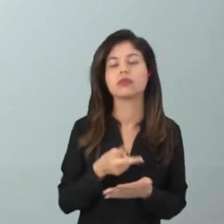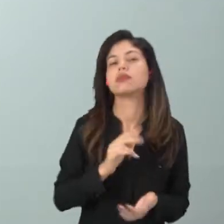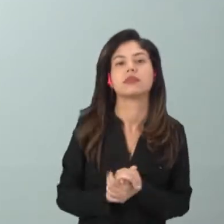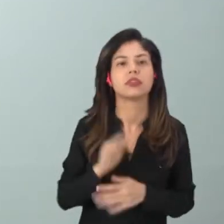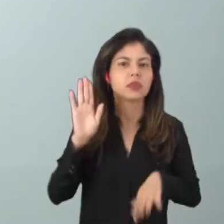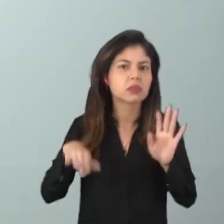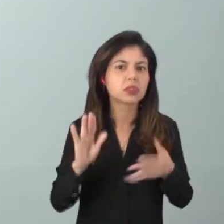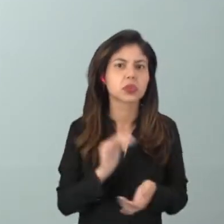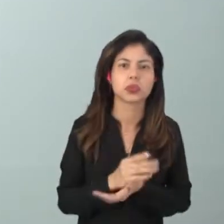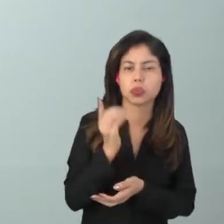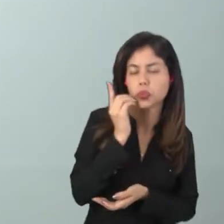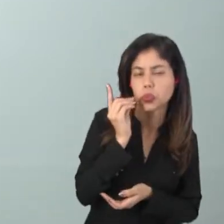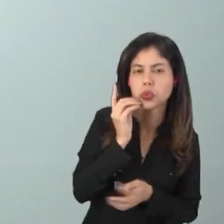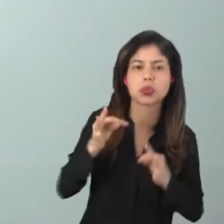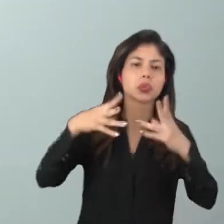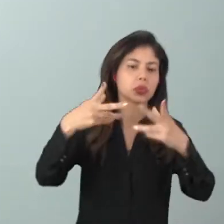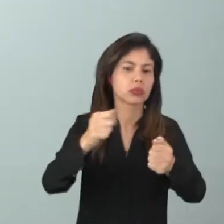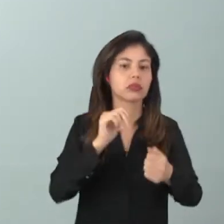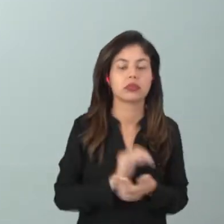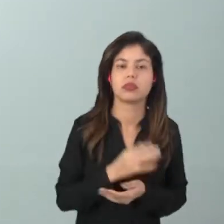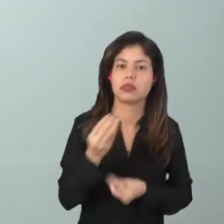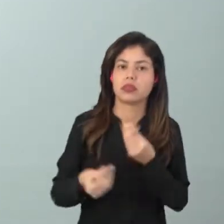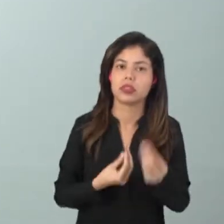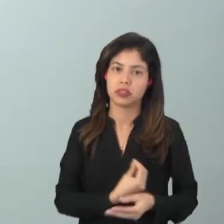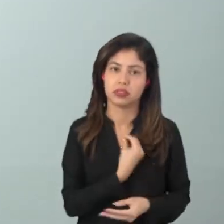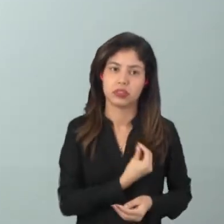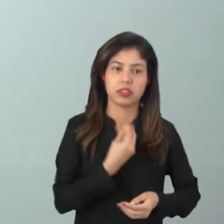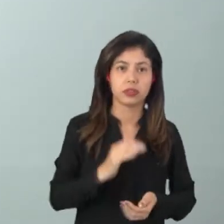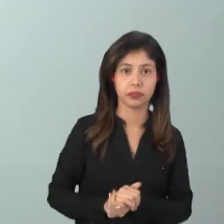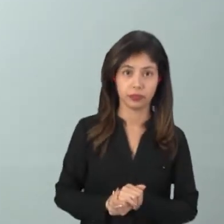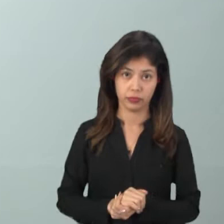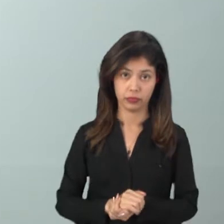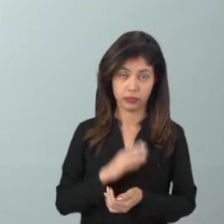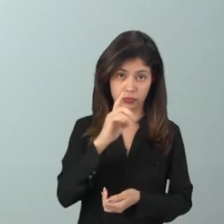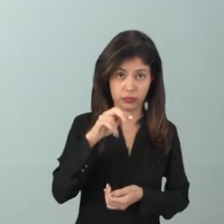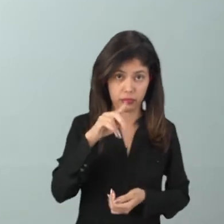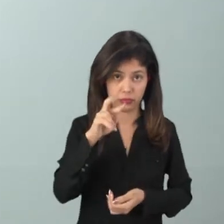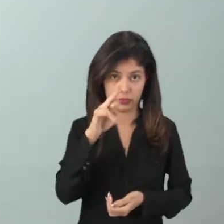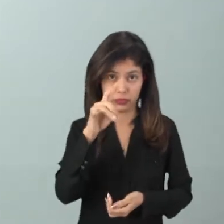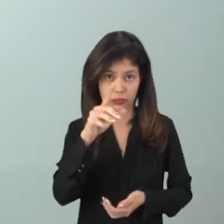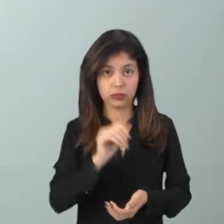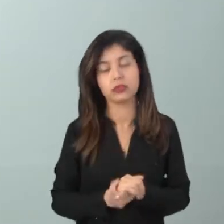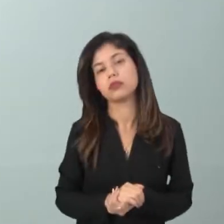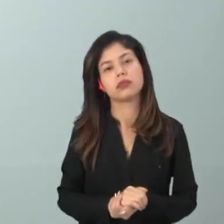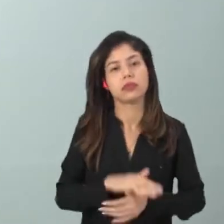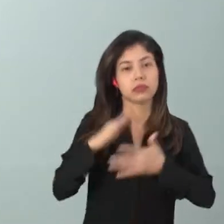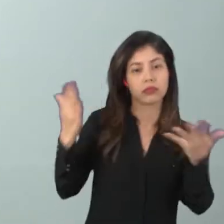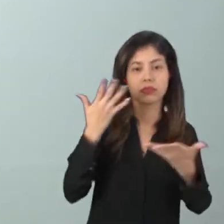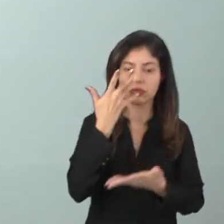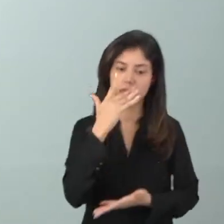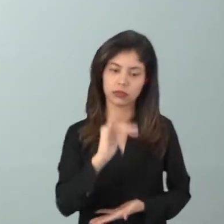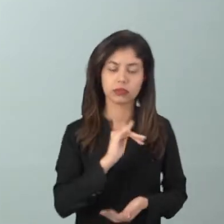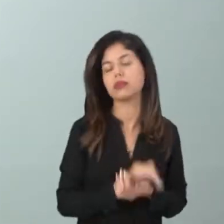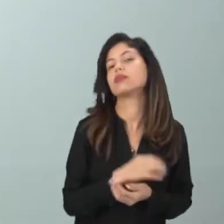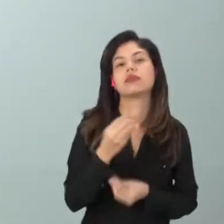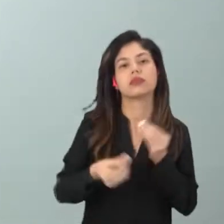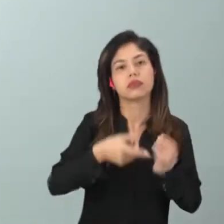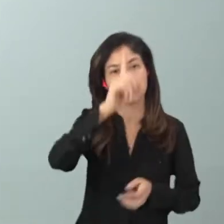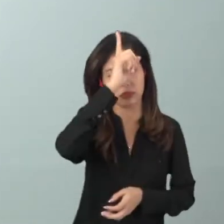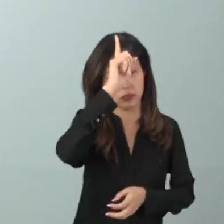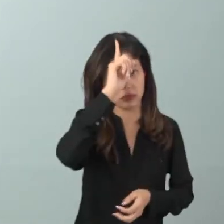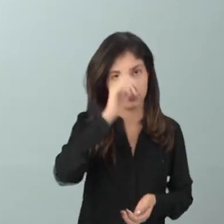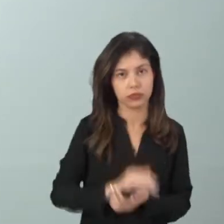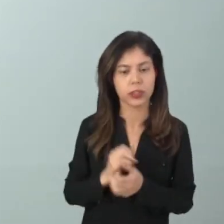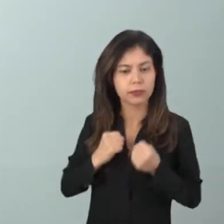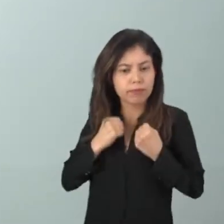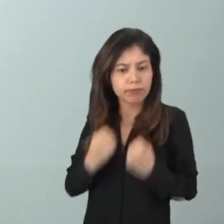se movimenta o dia inteiro, com uma vida um tanto sedentária. Então, a possibilidade tanto de crianças como de adultos de ganhar peso em